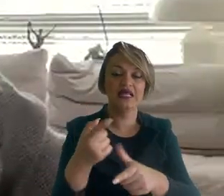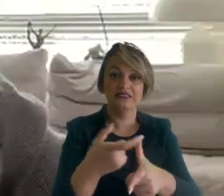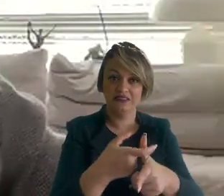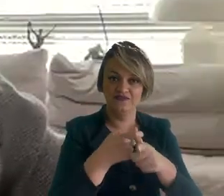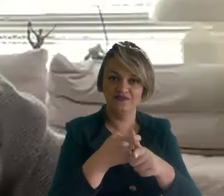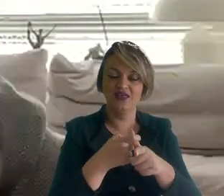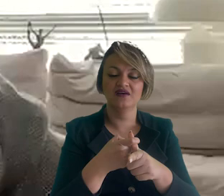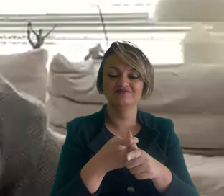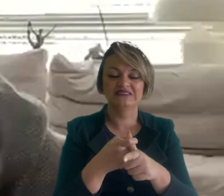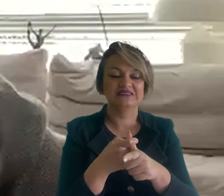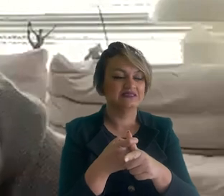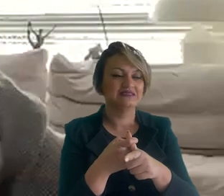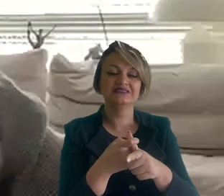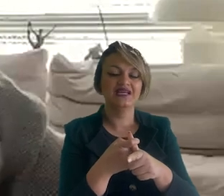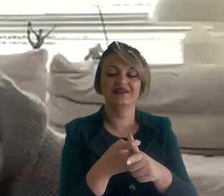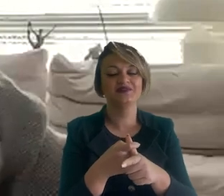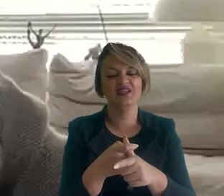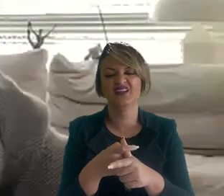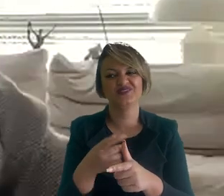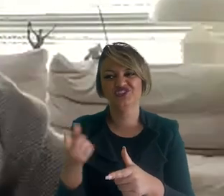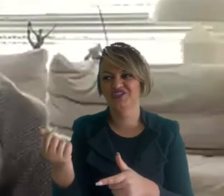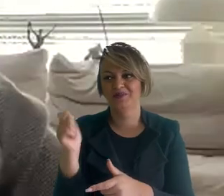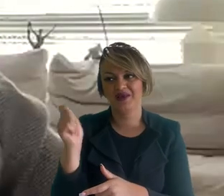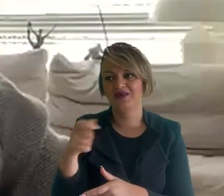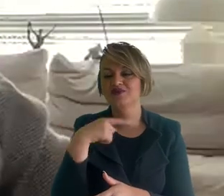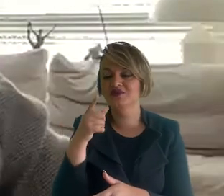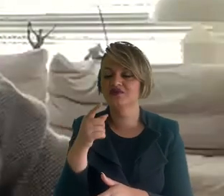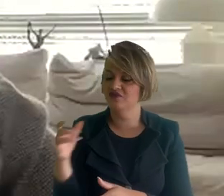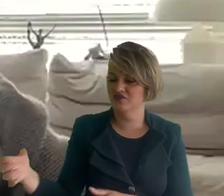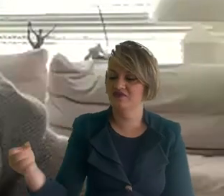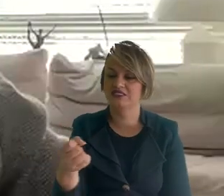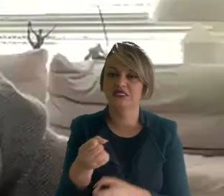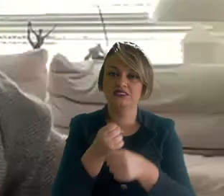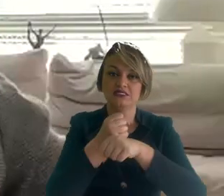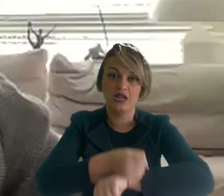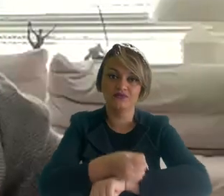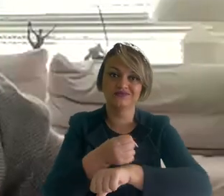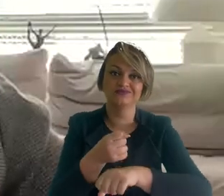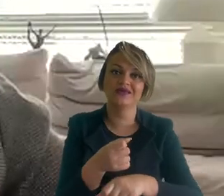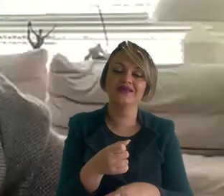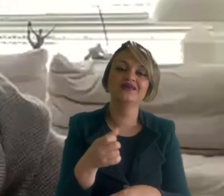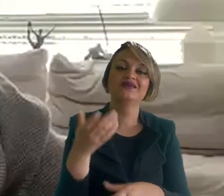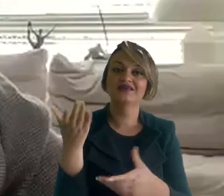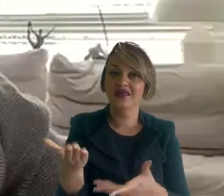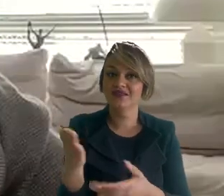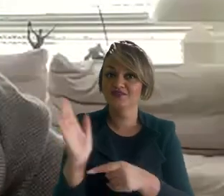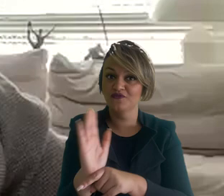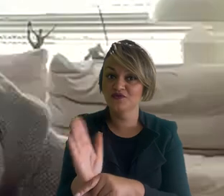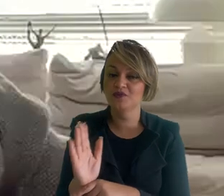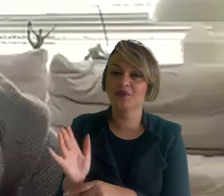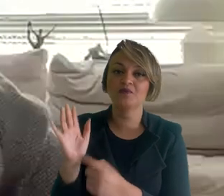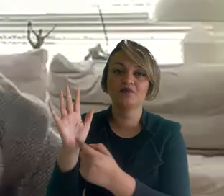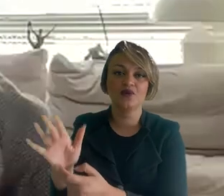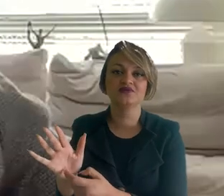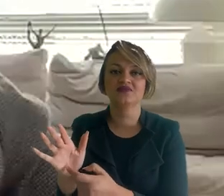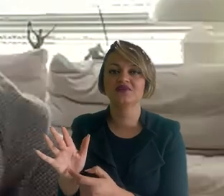escravo porque devedor e esse filme mostra Justamente a subjugação da pessoa por causa de dívida